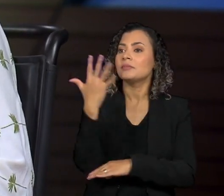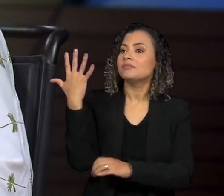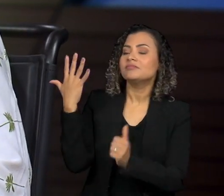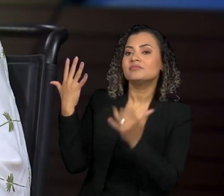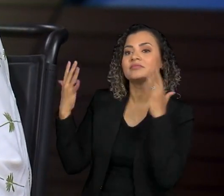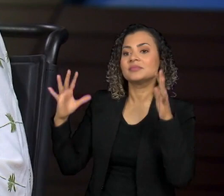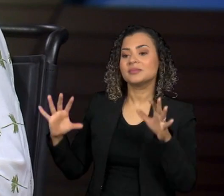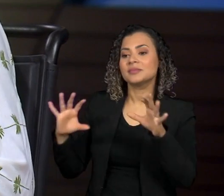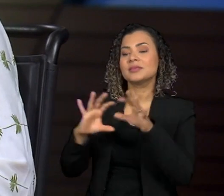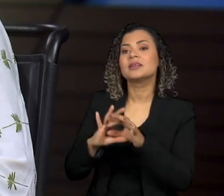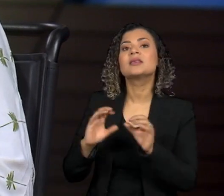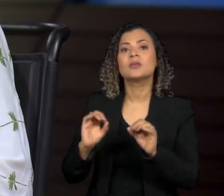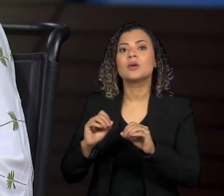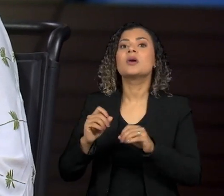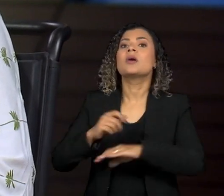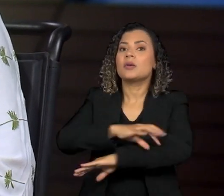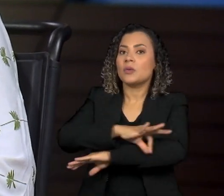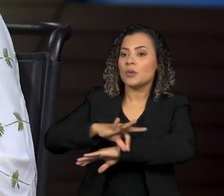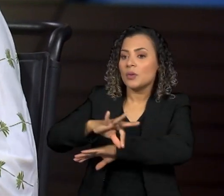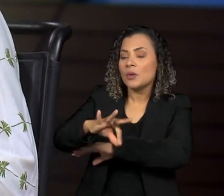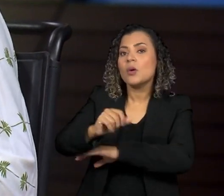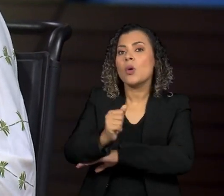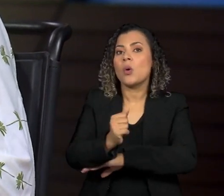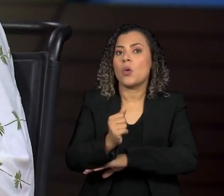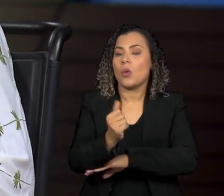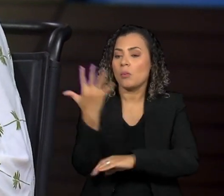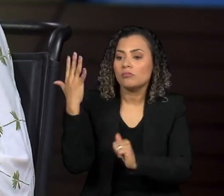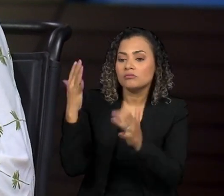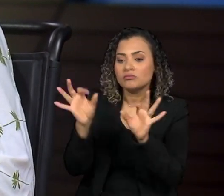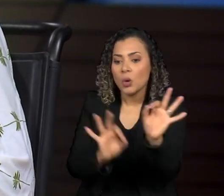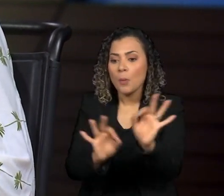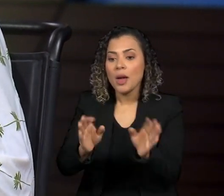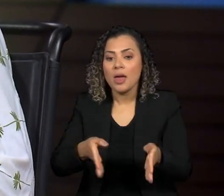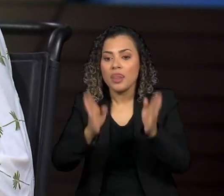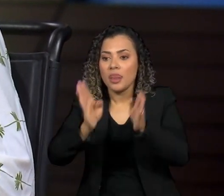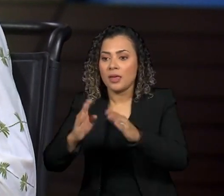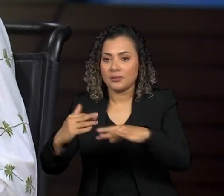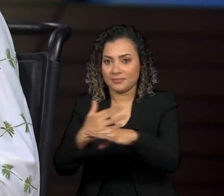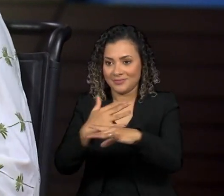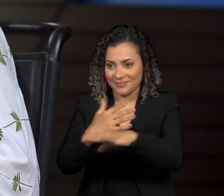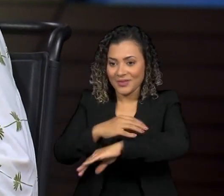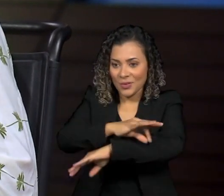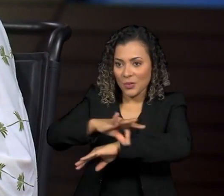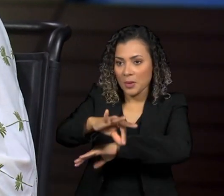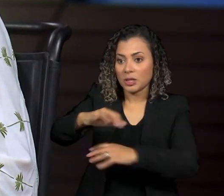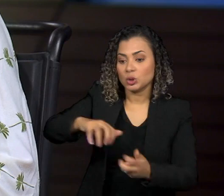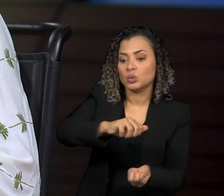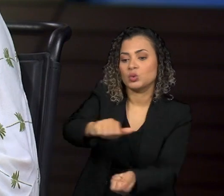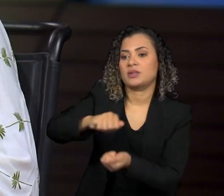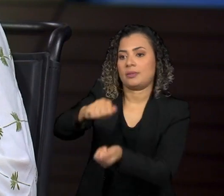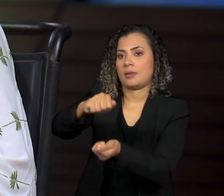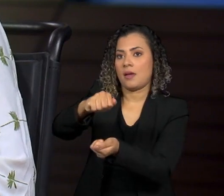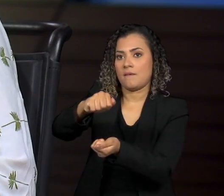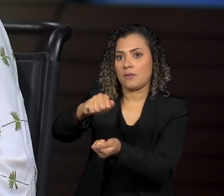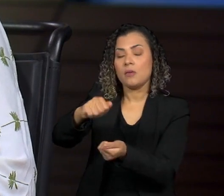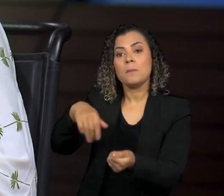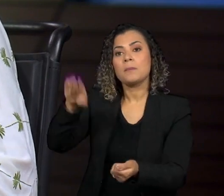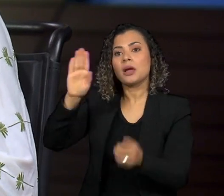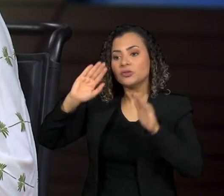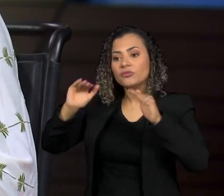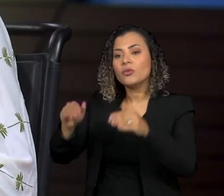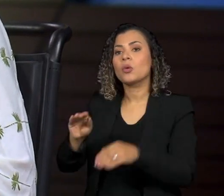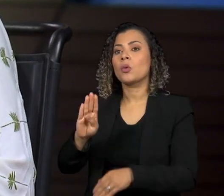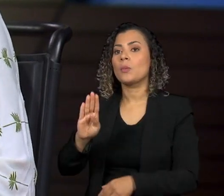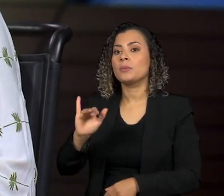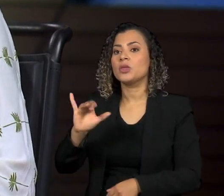tem o urbanismo biofílico. A minha pesquisa foi justamente isso, pensar no urbanismo sustentável, mas com esse viés biofílico. O